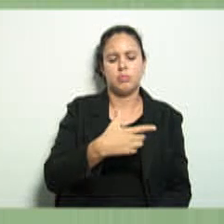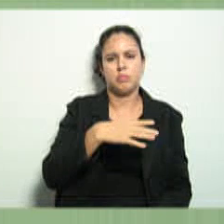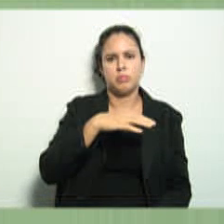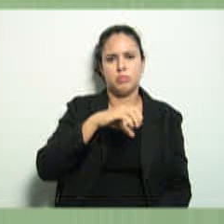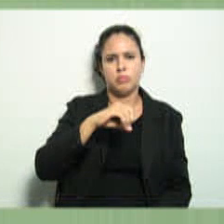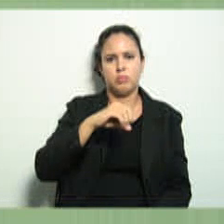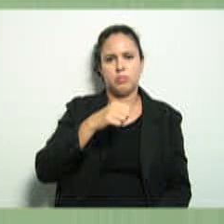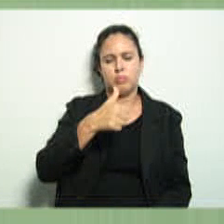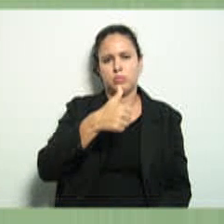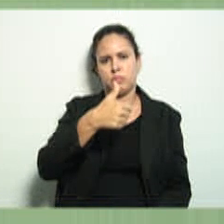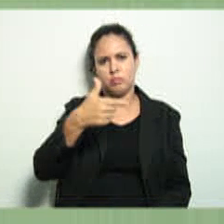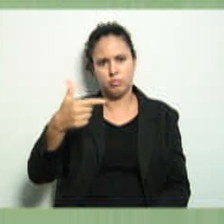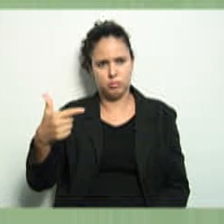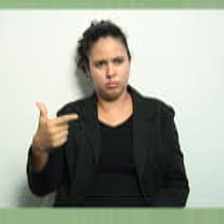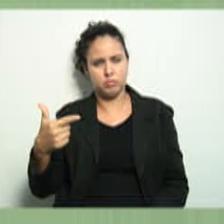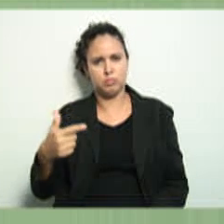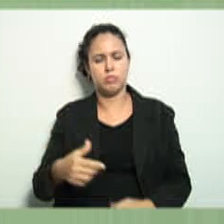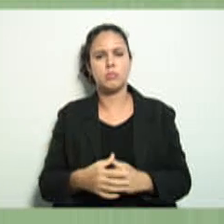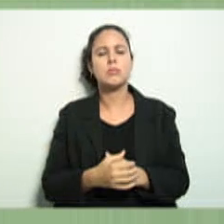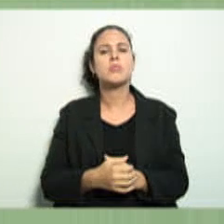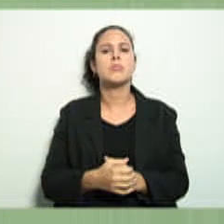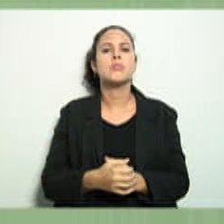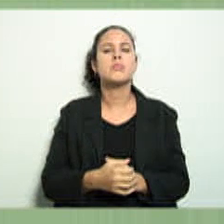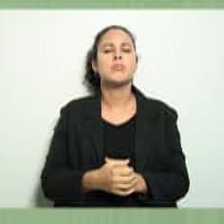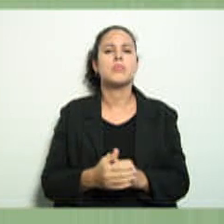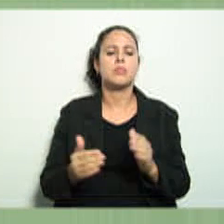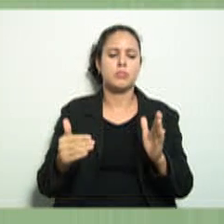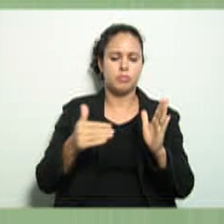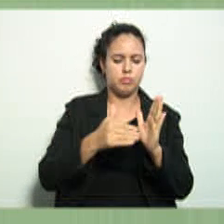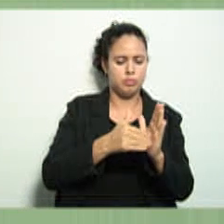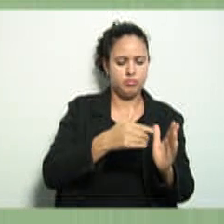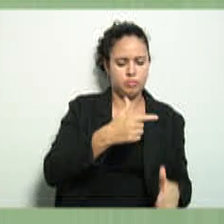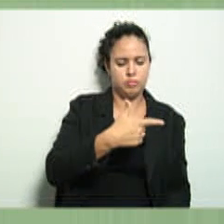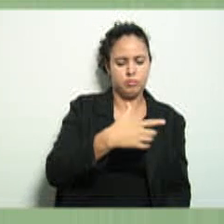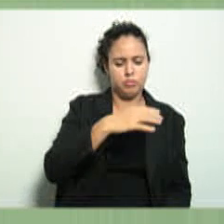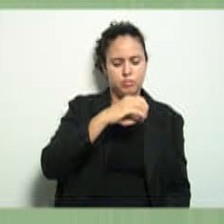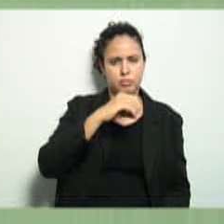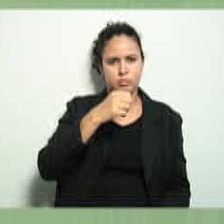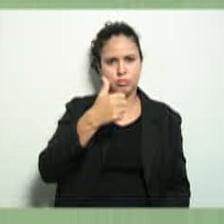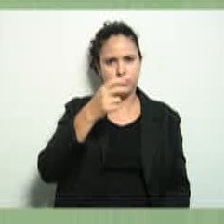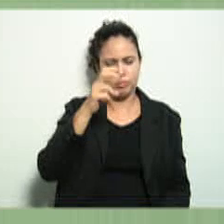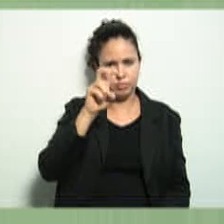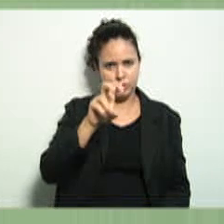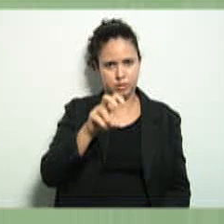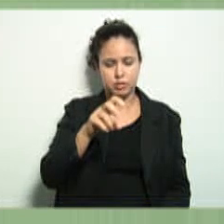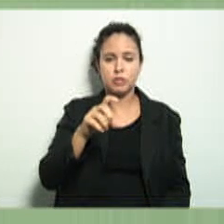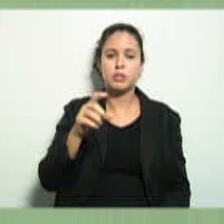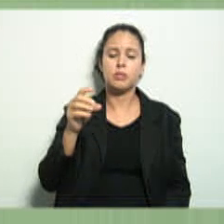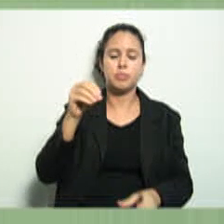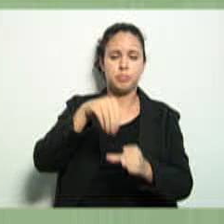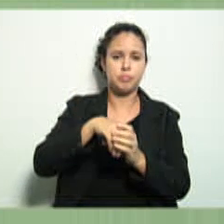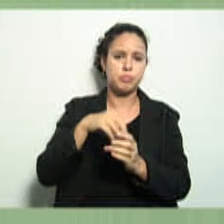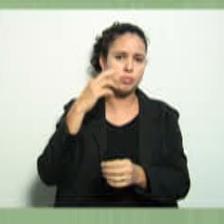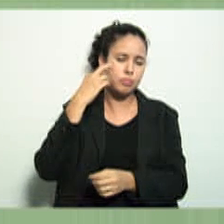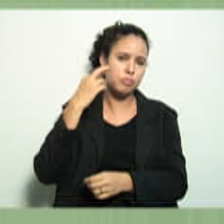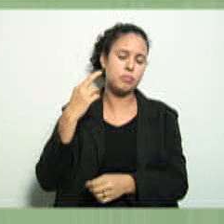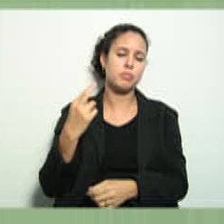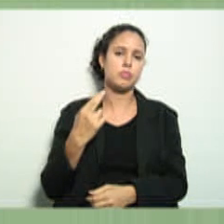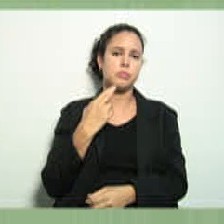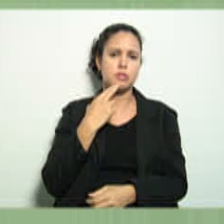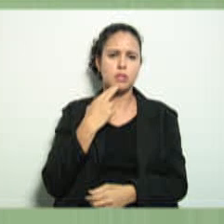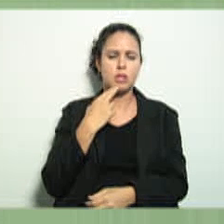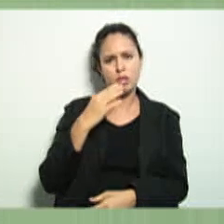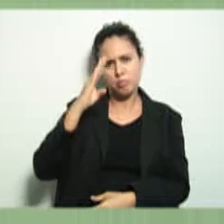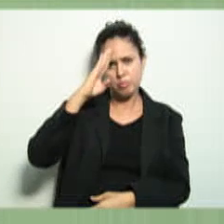2015. Então, as exportações do nosso estado estão pautadas principalmente em 2 produtos, carne de boi